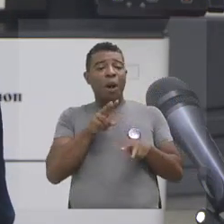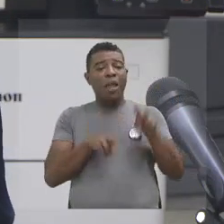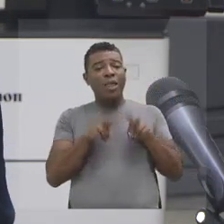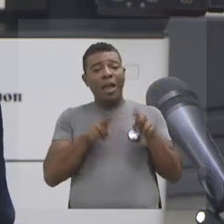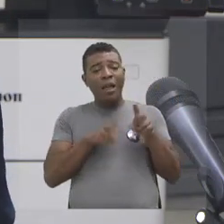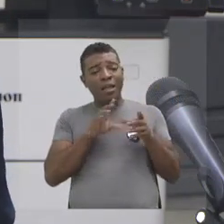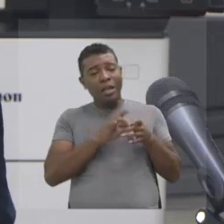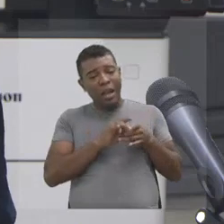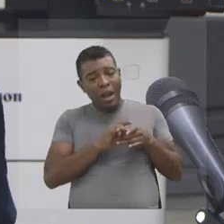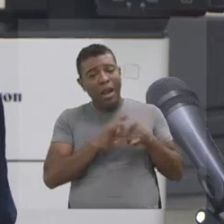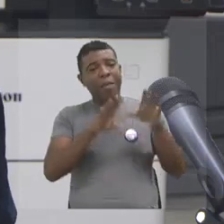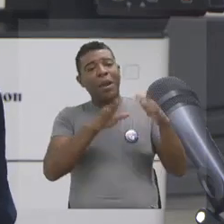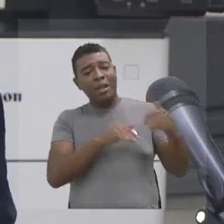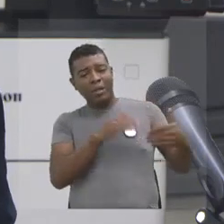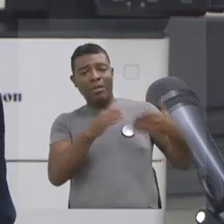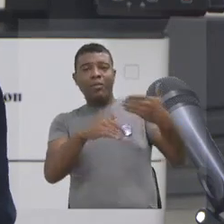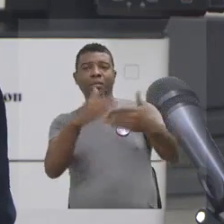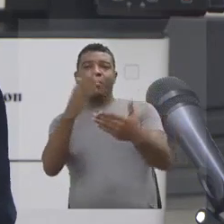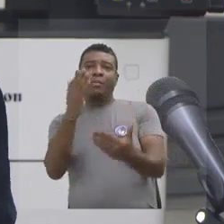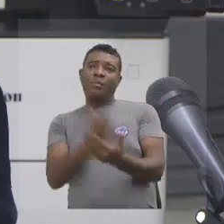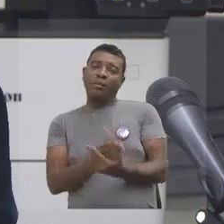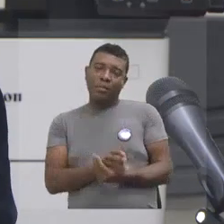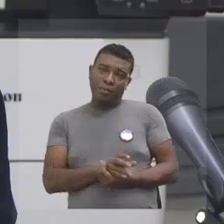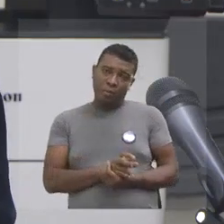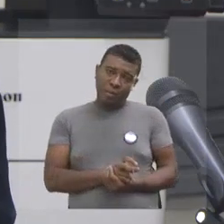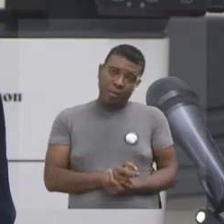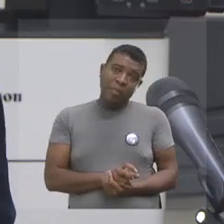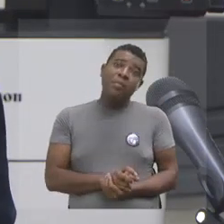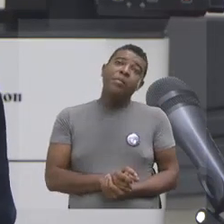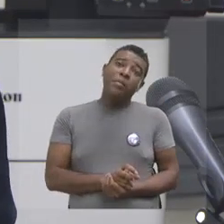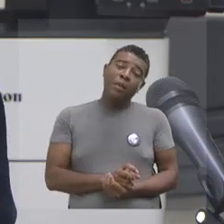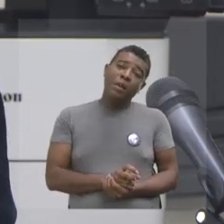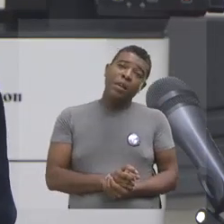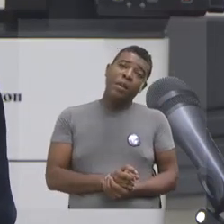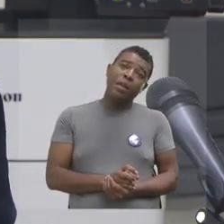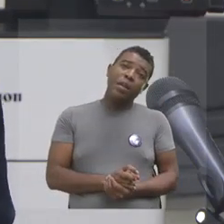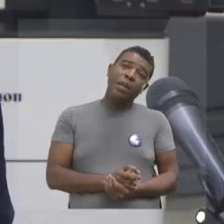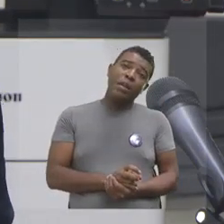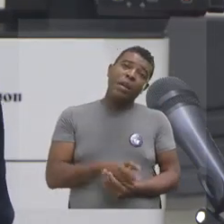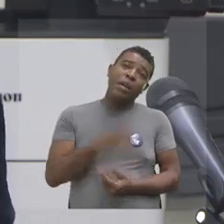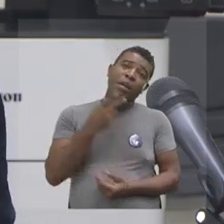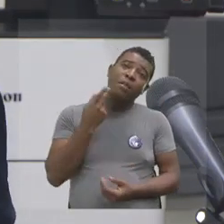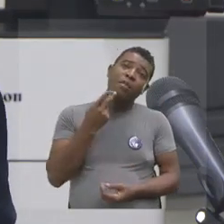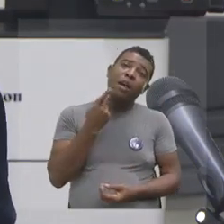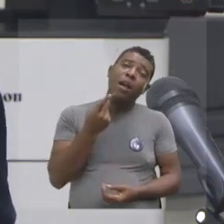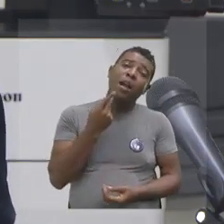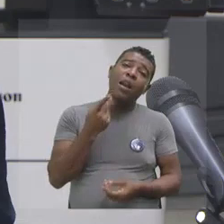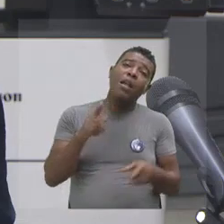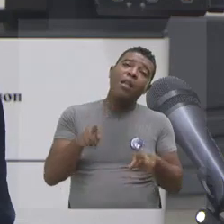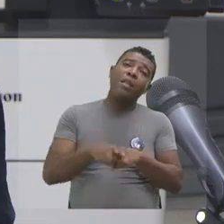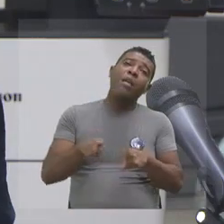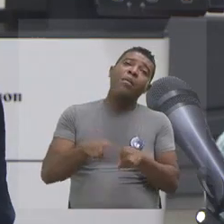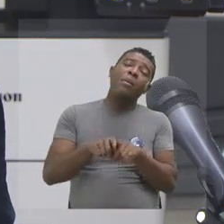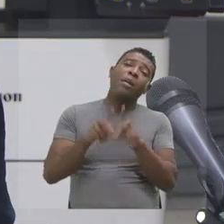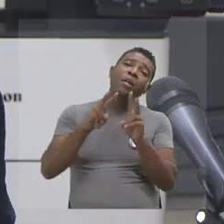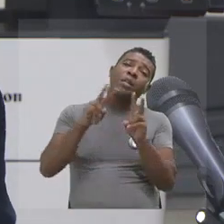processo até que ainda existem